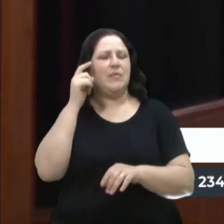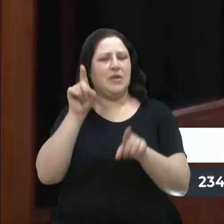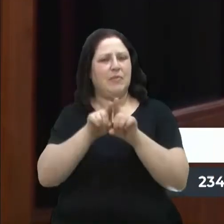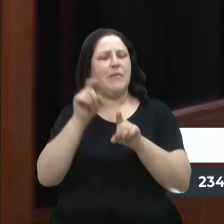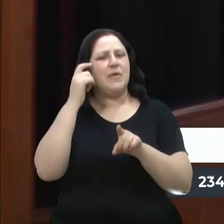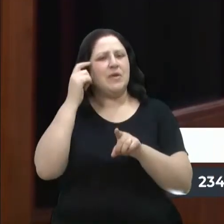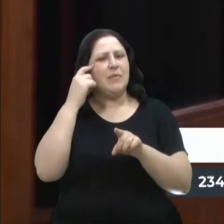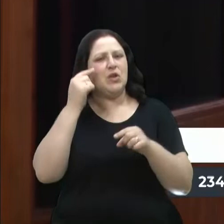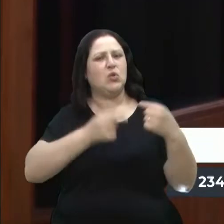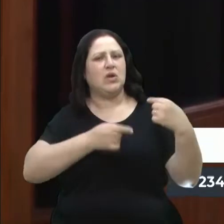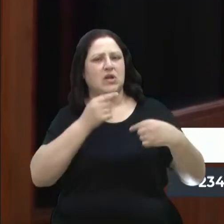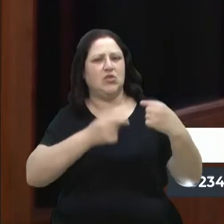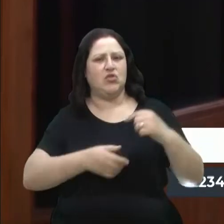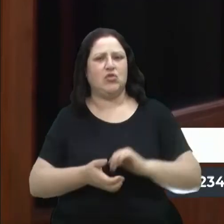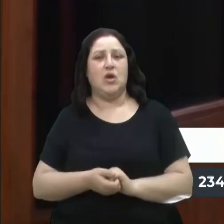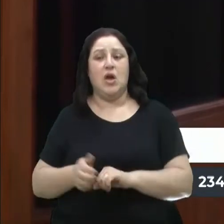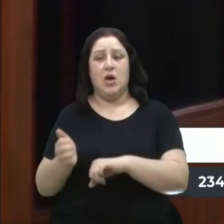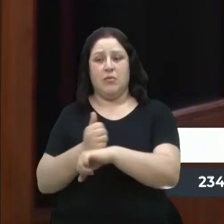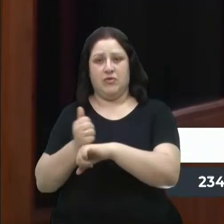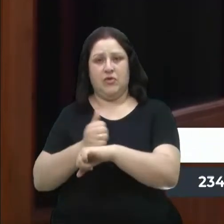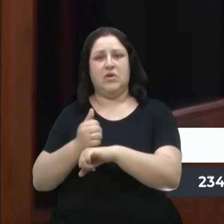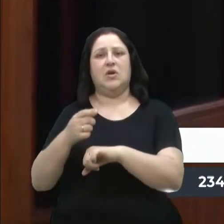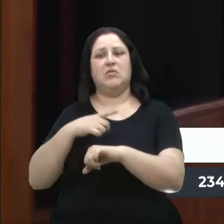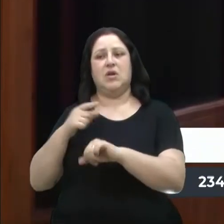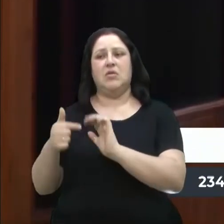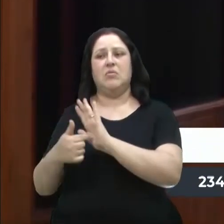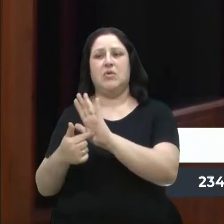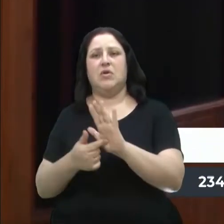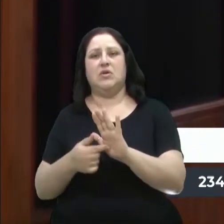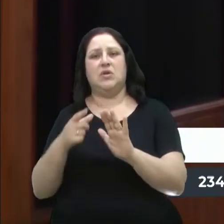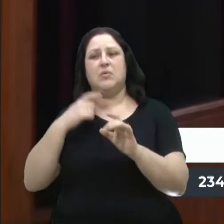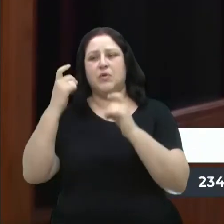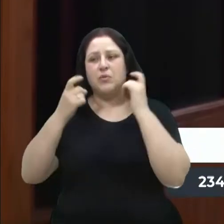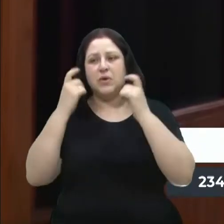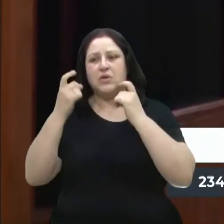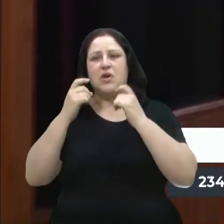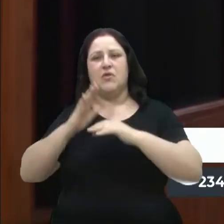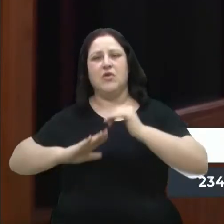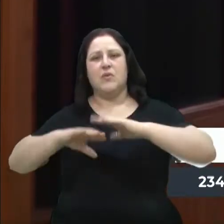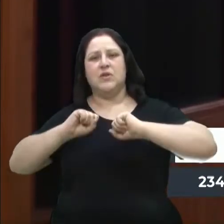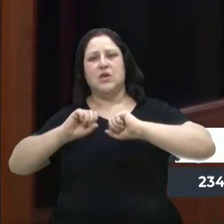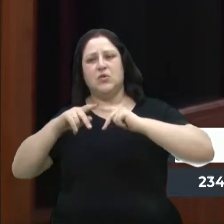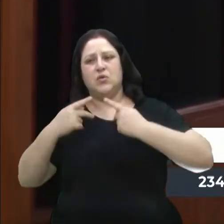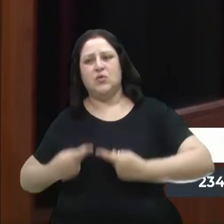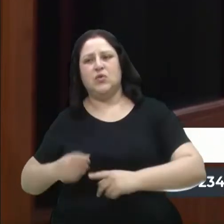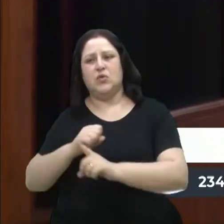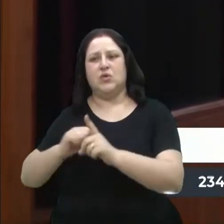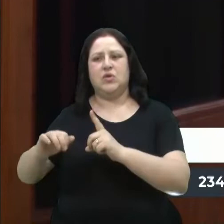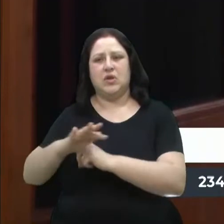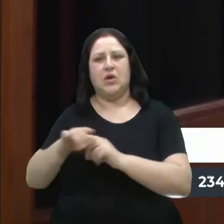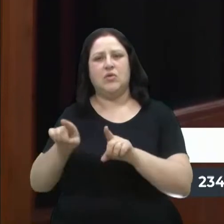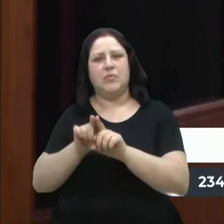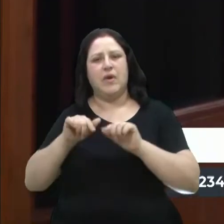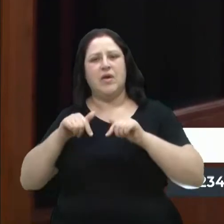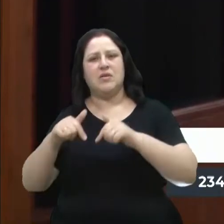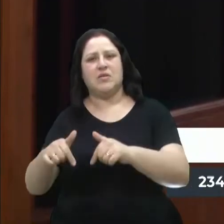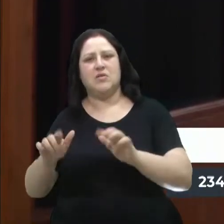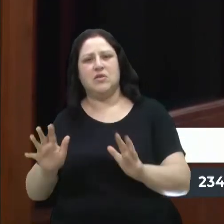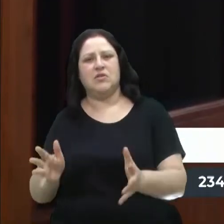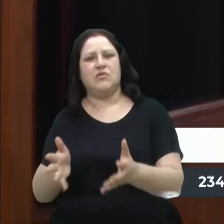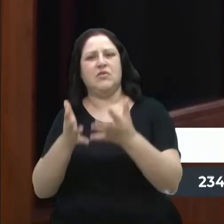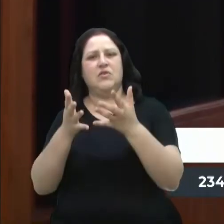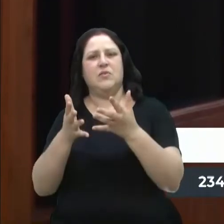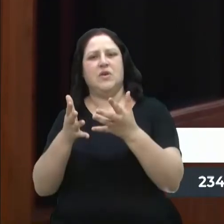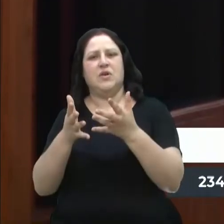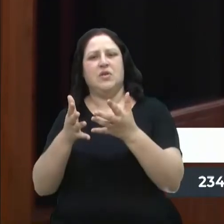demonstram preocupação com a formação social e humana com ações voltadas para o desenvolvimento das potencialidades dessa